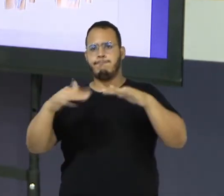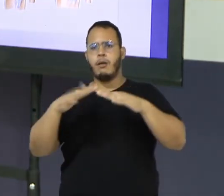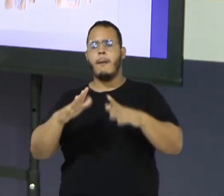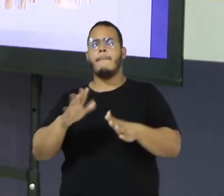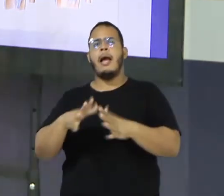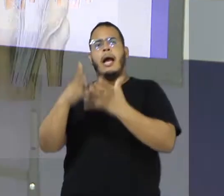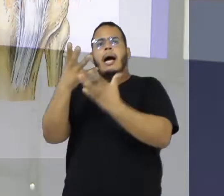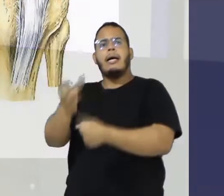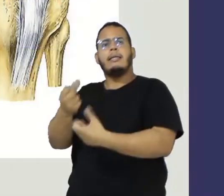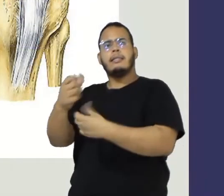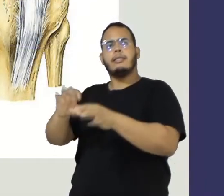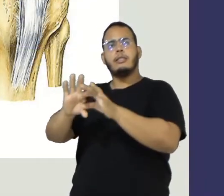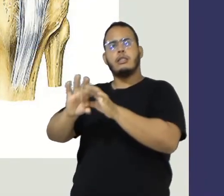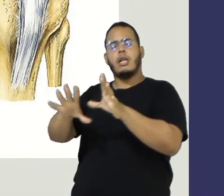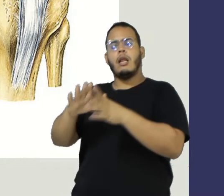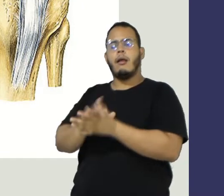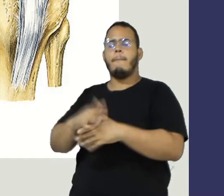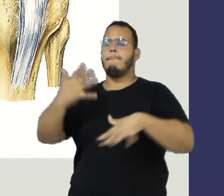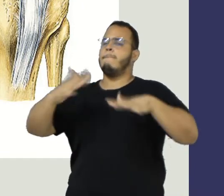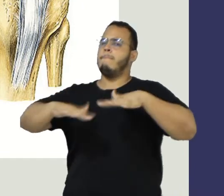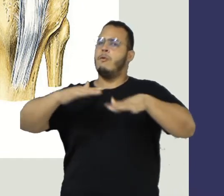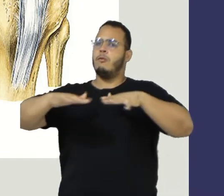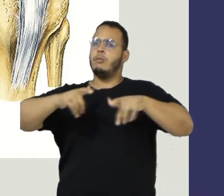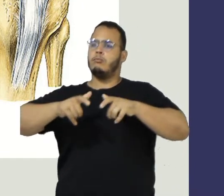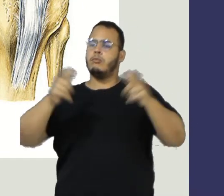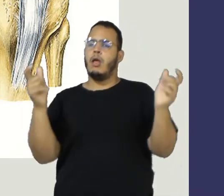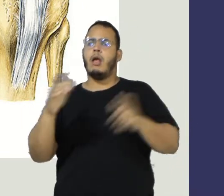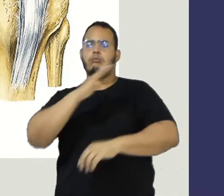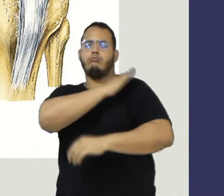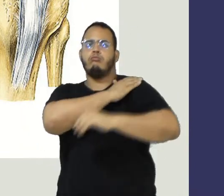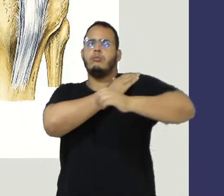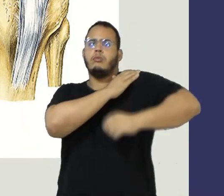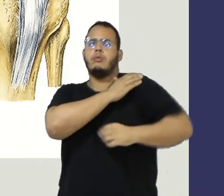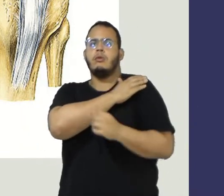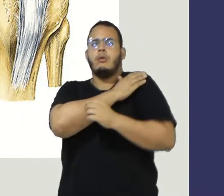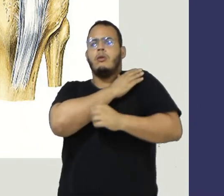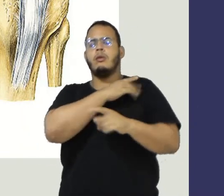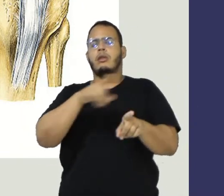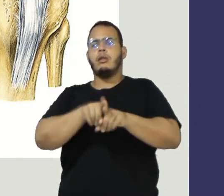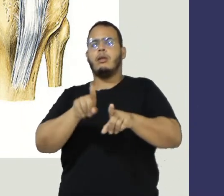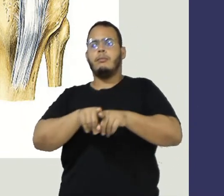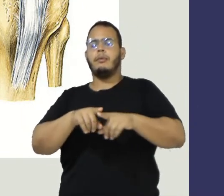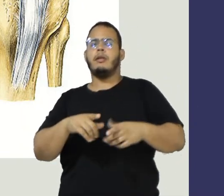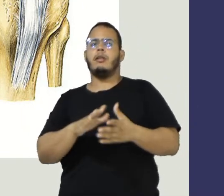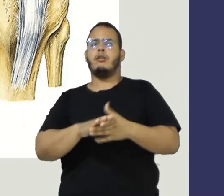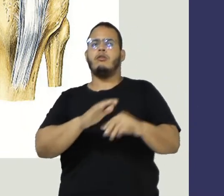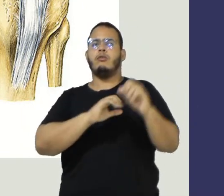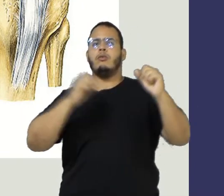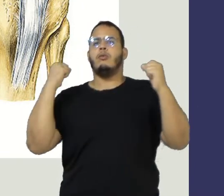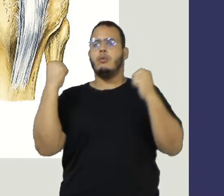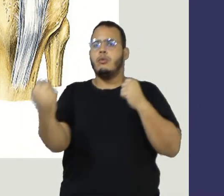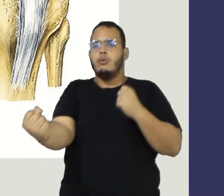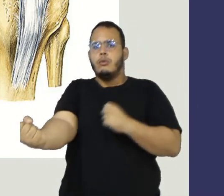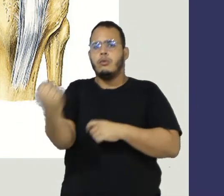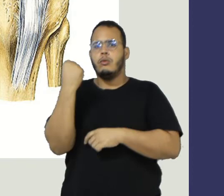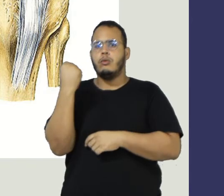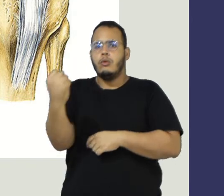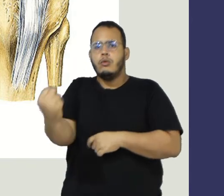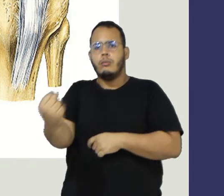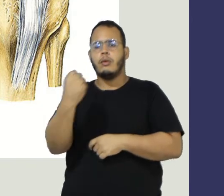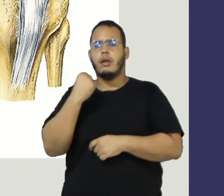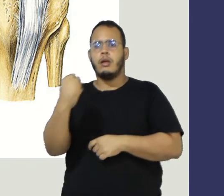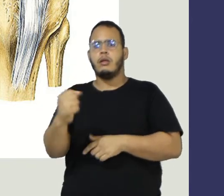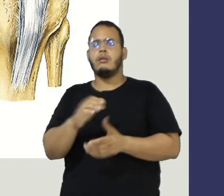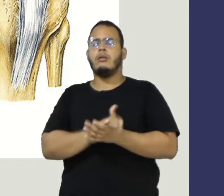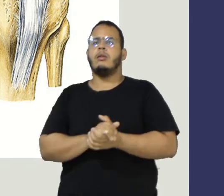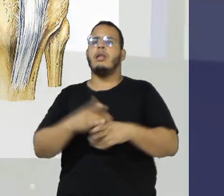movimento e também podem ser encontradas, por exemplo, no ombro, no joelho, nos braços, certo? Em todas as regiões que a gente pode movimentar muito,